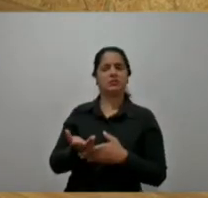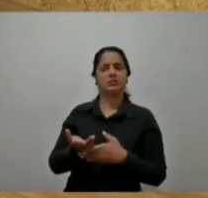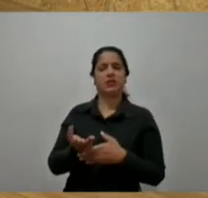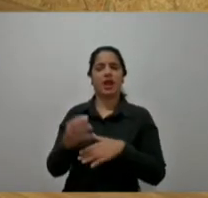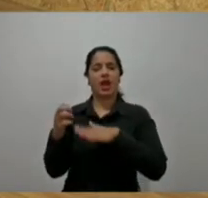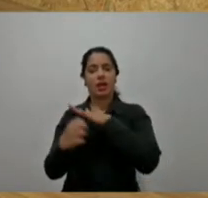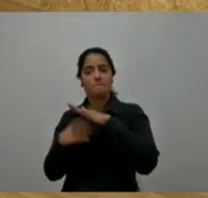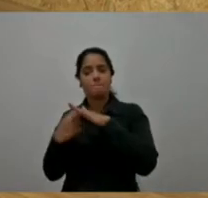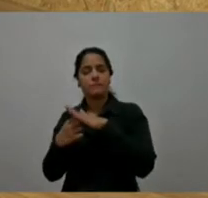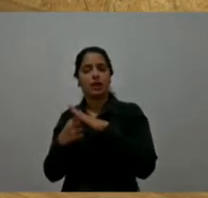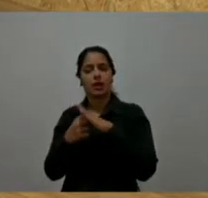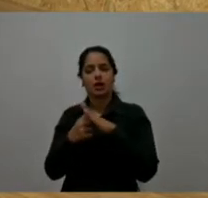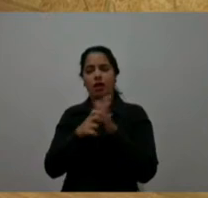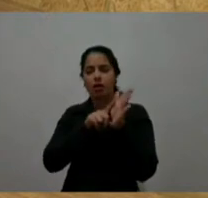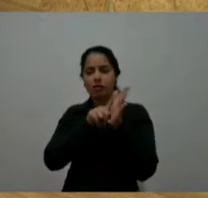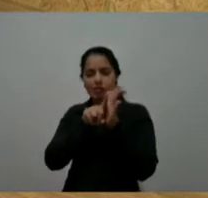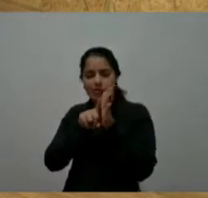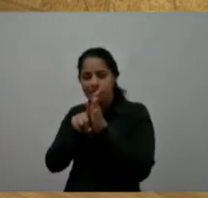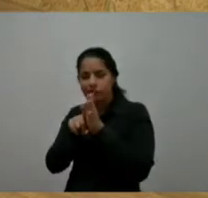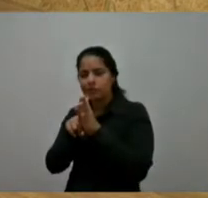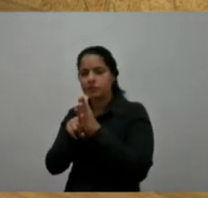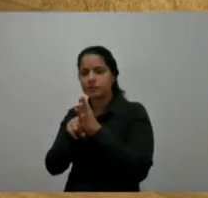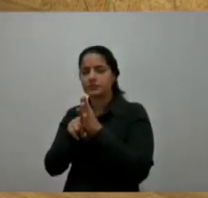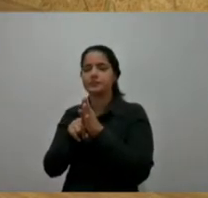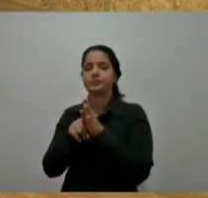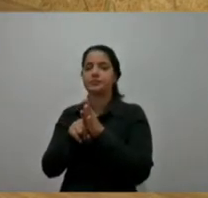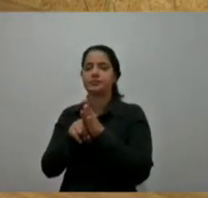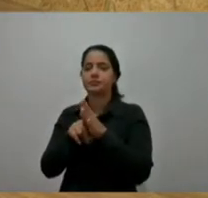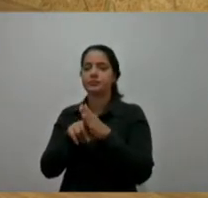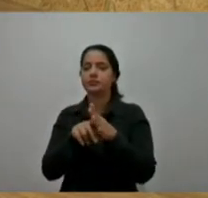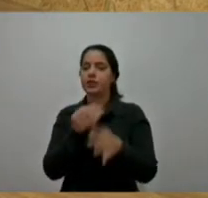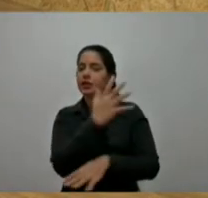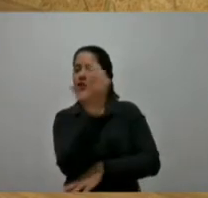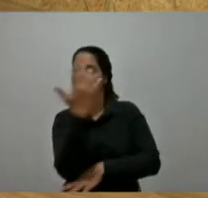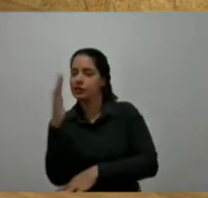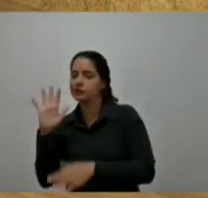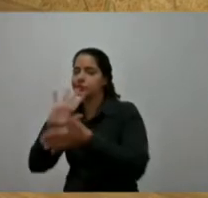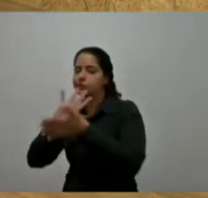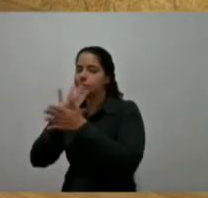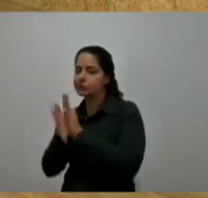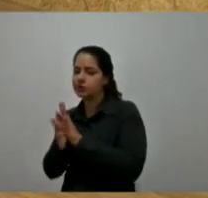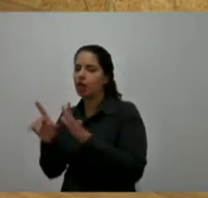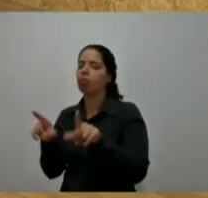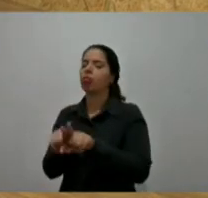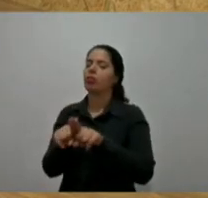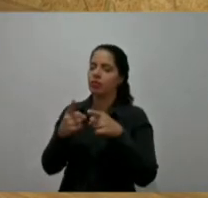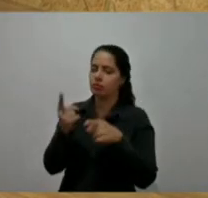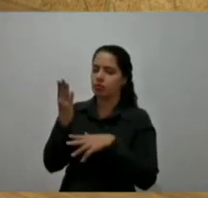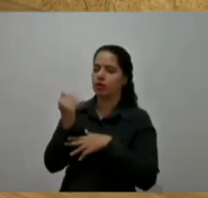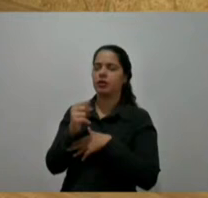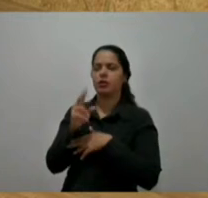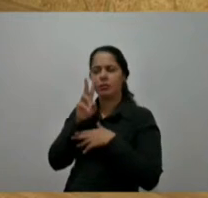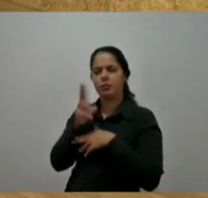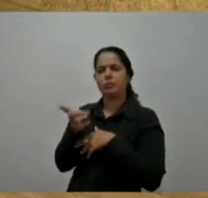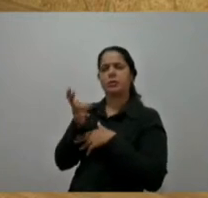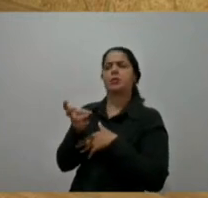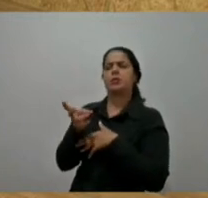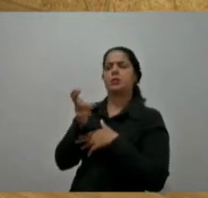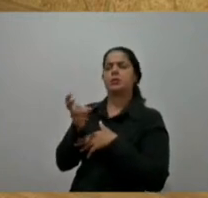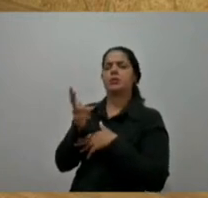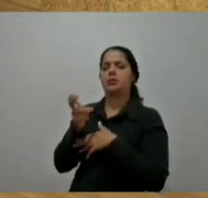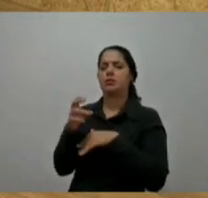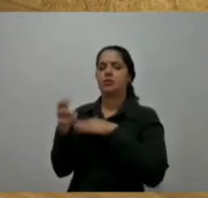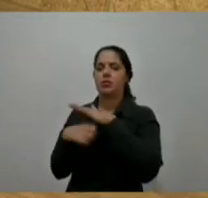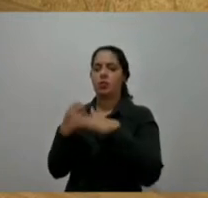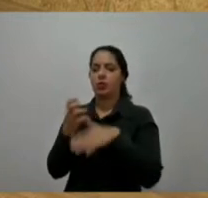agride, entre aspas, o meio ambiente, eu também fico de olho, porque eu sei que a conta vai chegar, né? Então, respondendo a sua pergunta, do ponto de vista